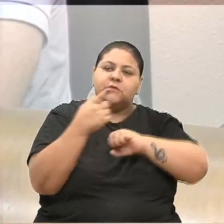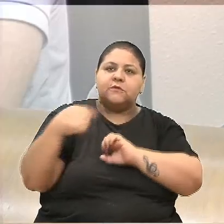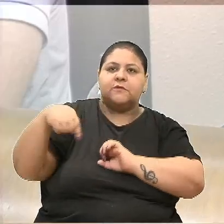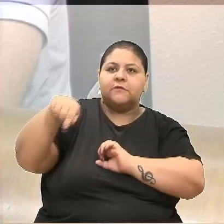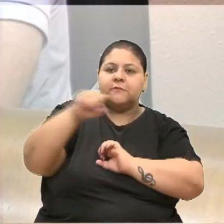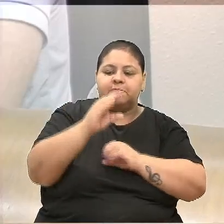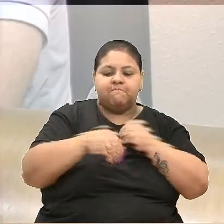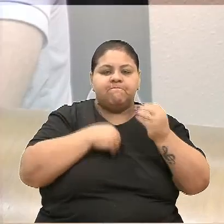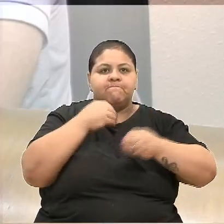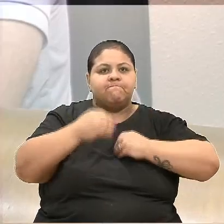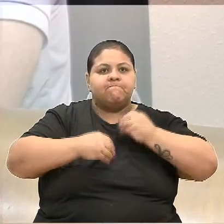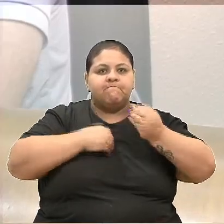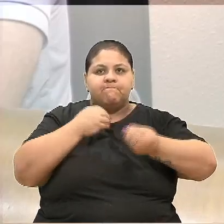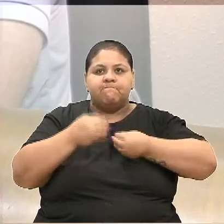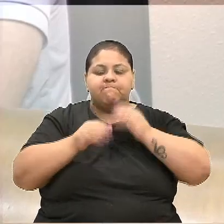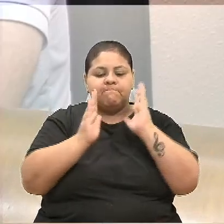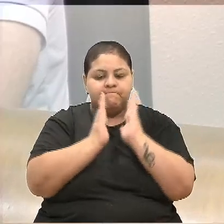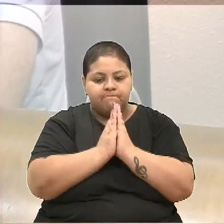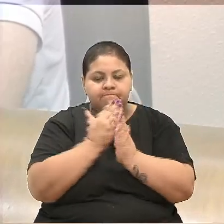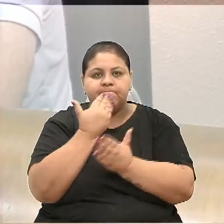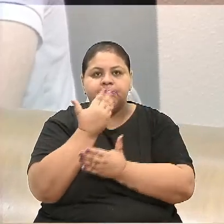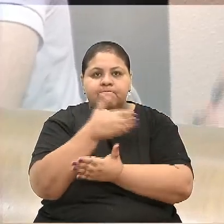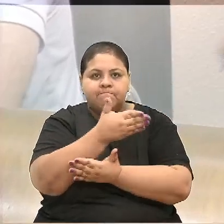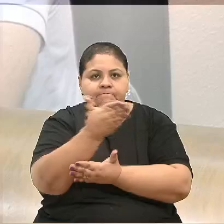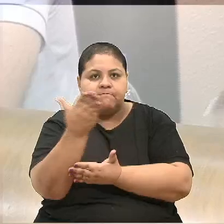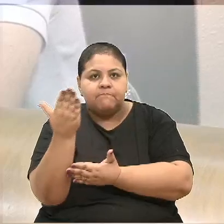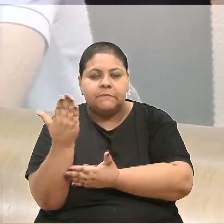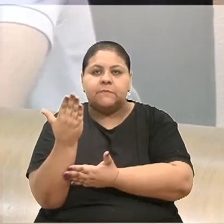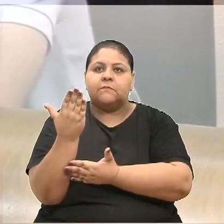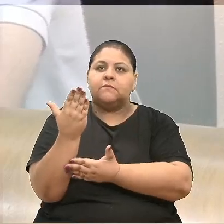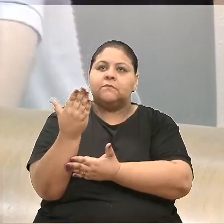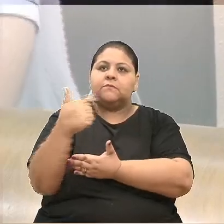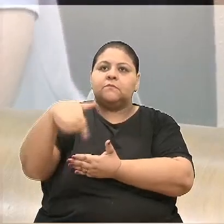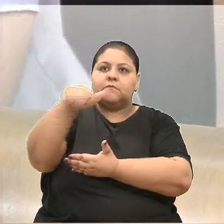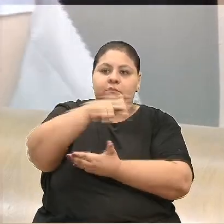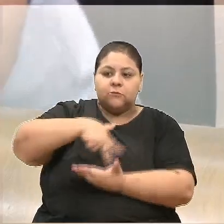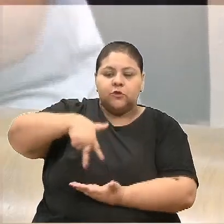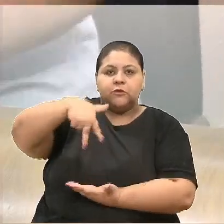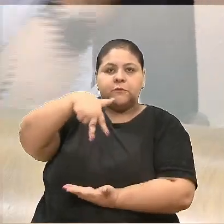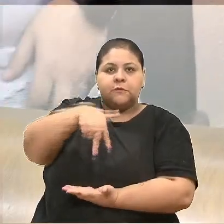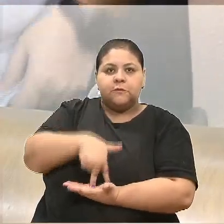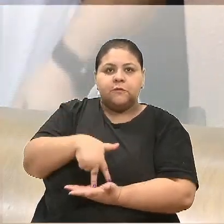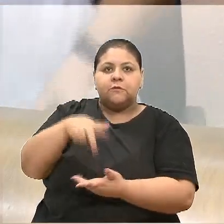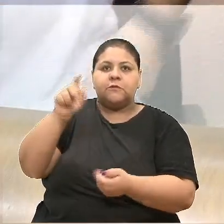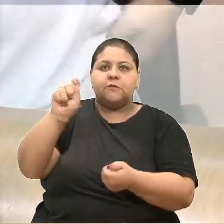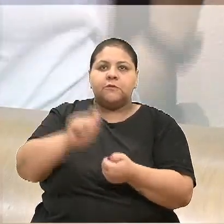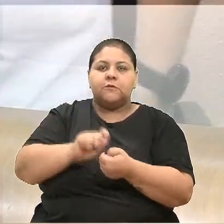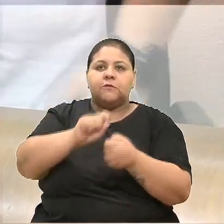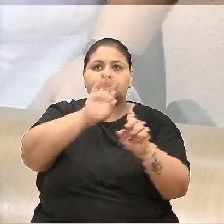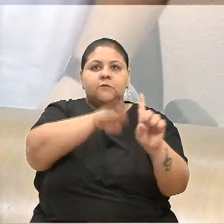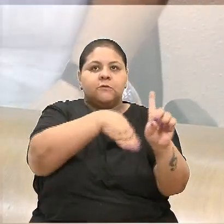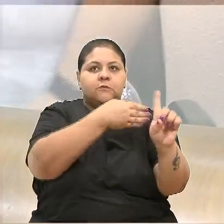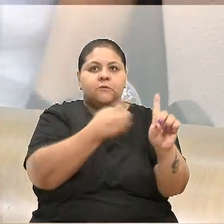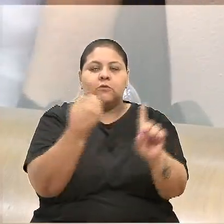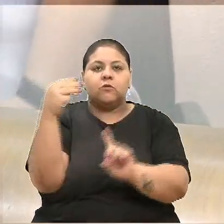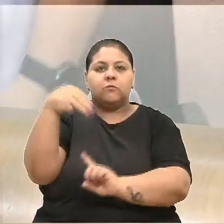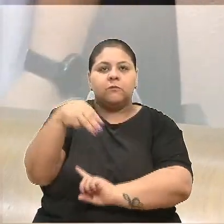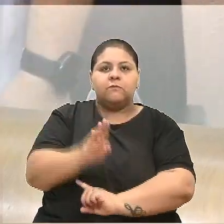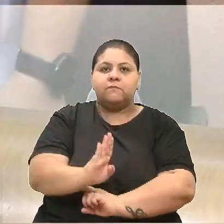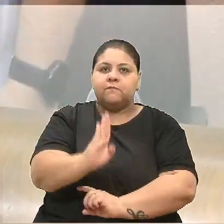nossos sentimentos, as nossas orações. Eu peço aos colegas vereadores que nós nos coloquemos de pé, façamos uma homenagem, 1 minuto de